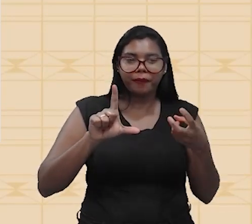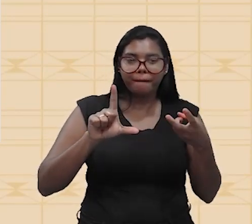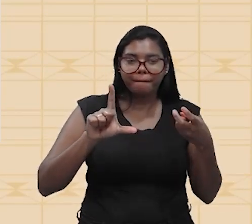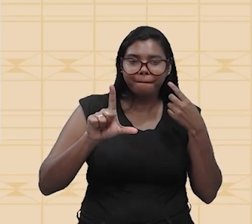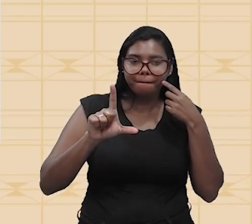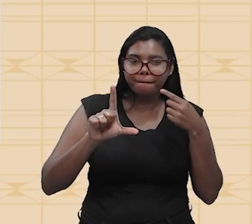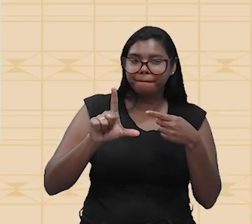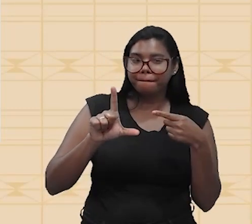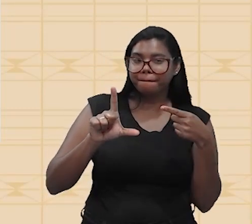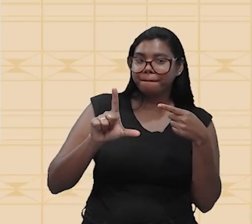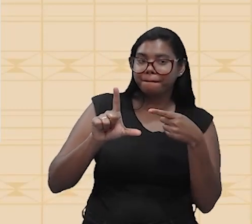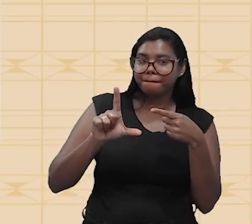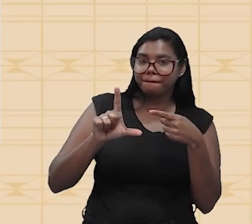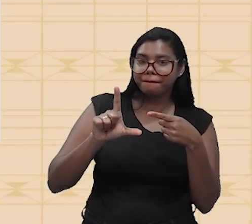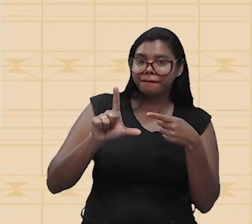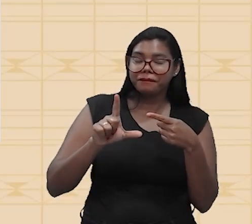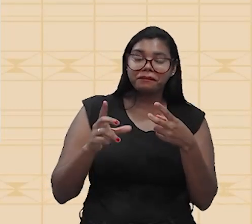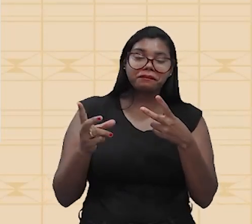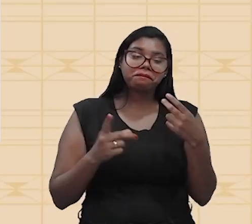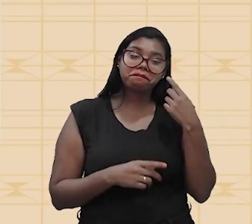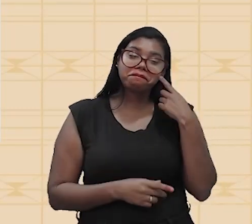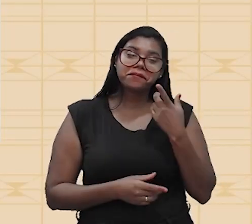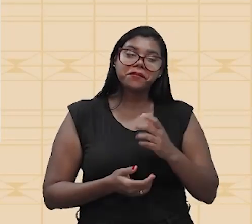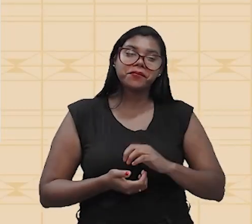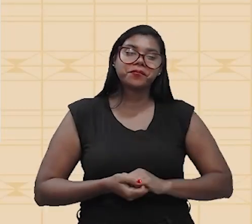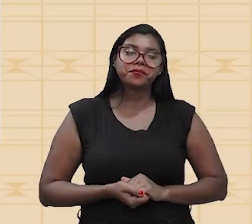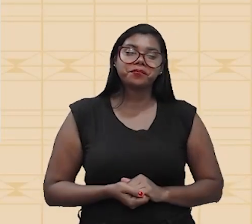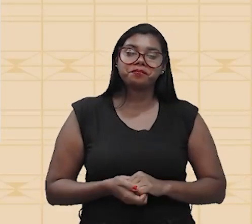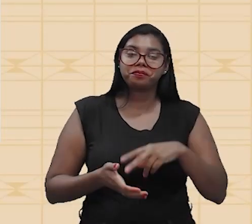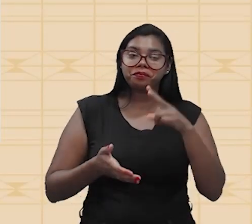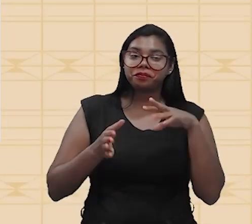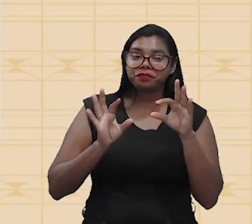não li o problema ainda, vou ler o problema com